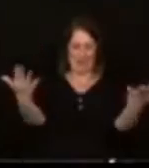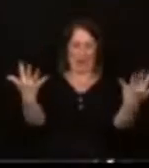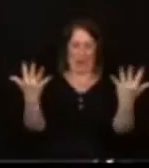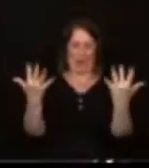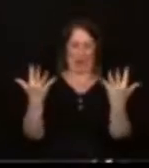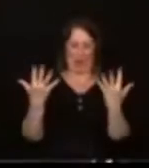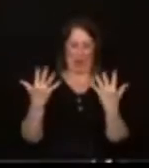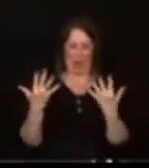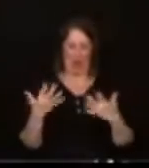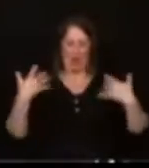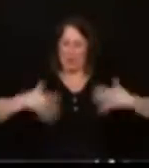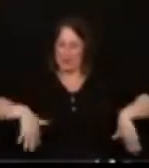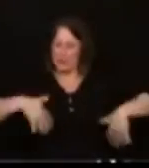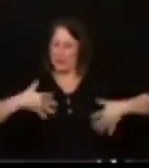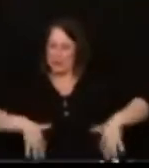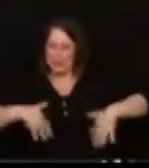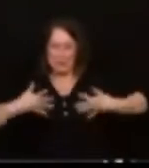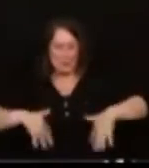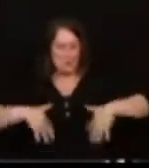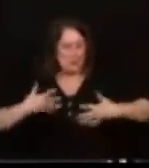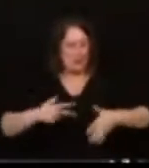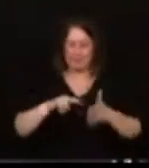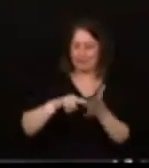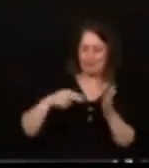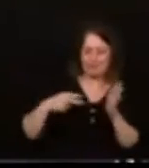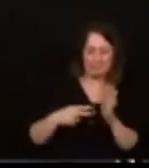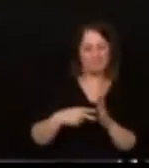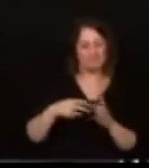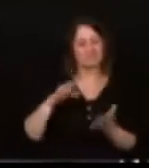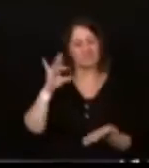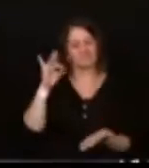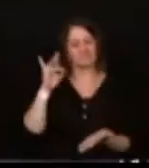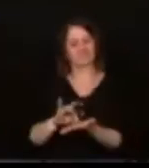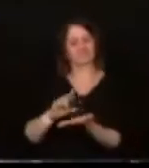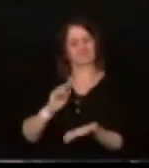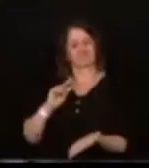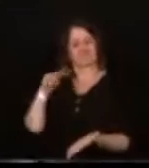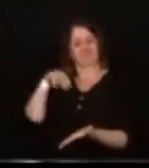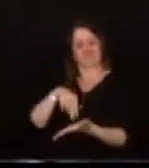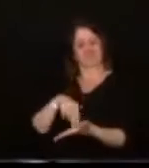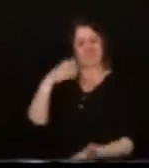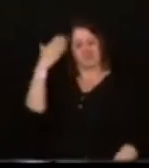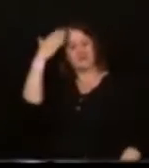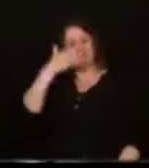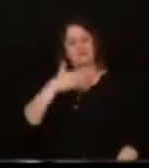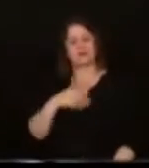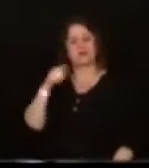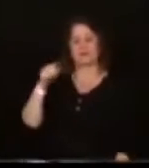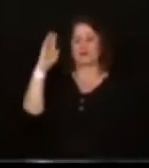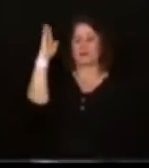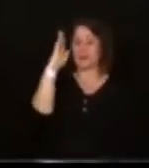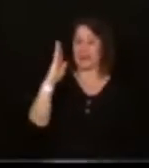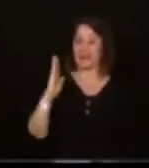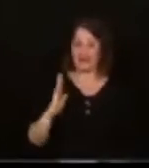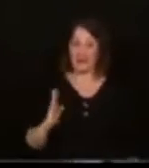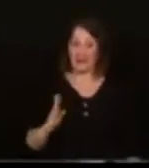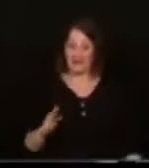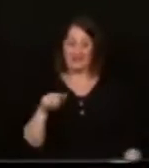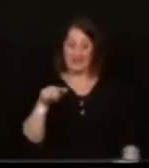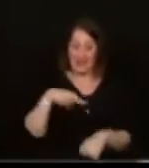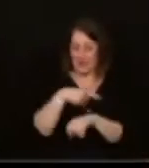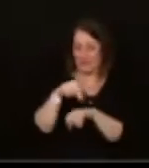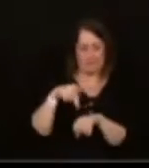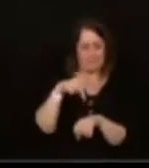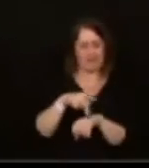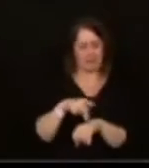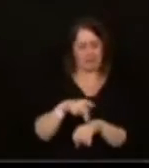é um grande sinal, uma constatação que o Brasil é um país cristão.